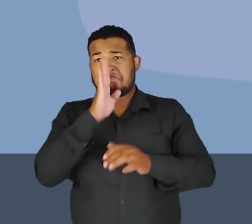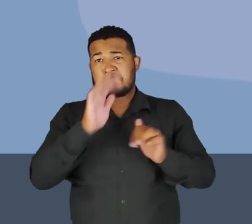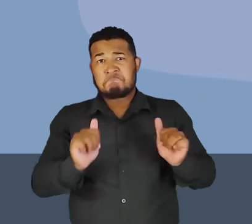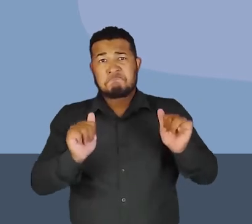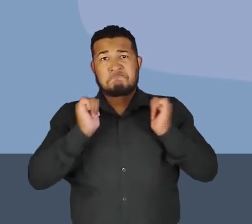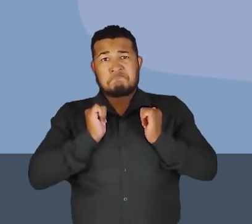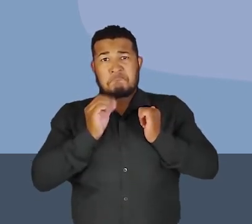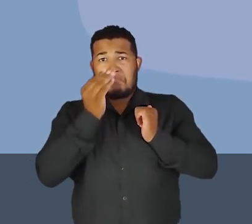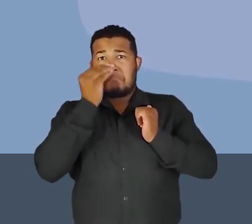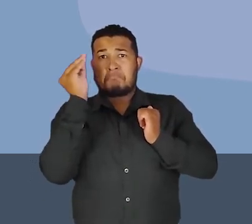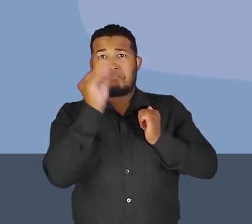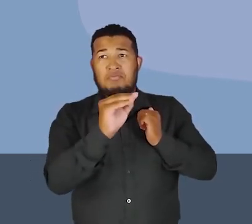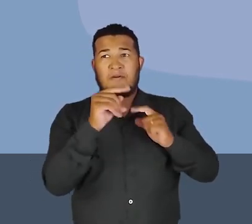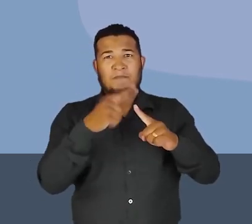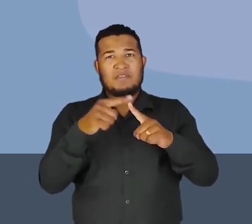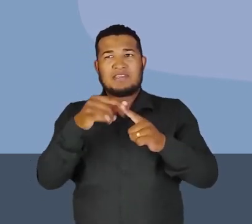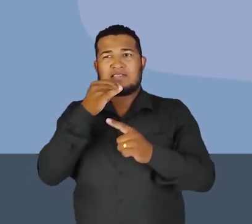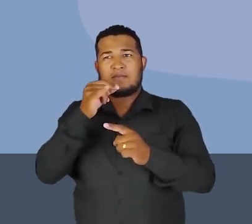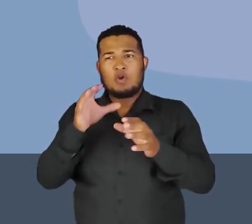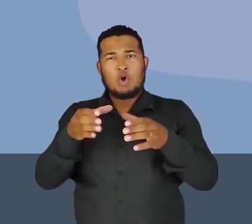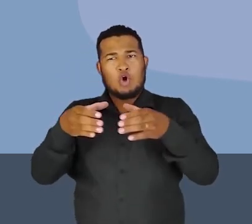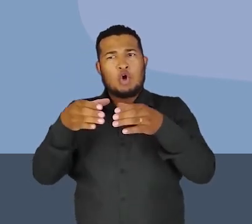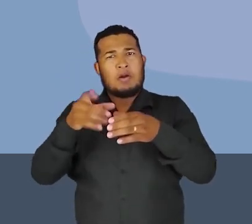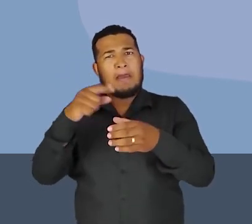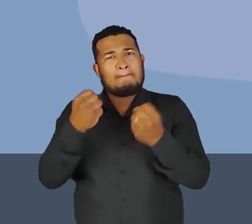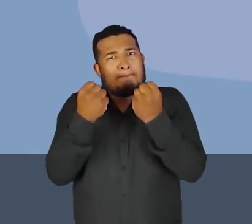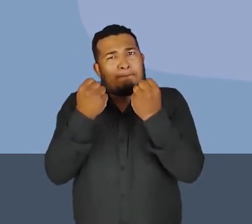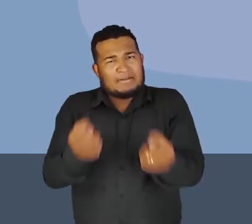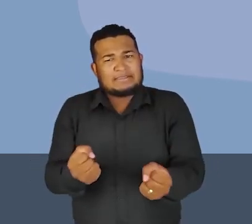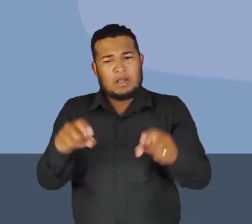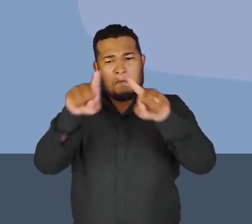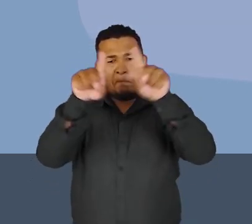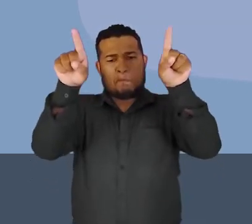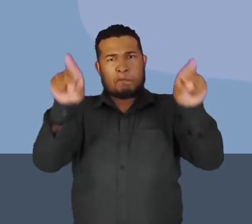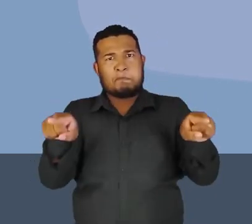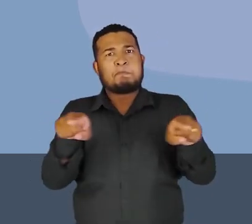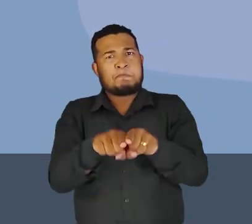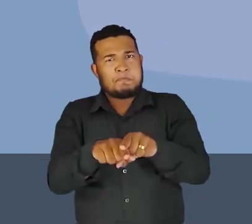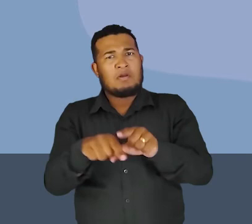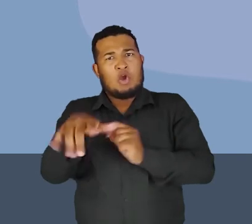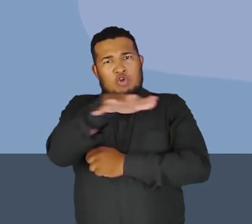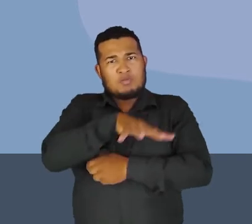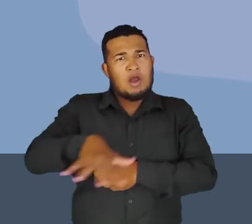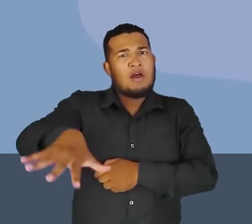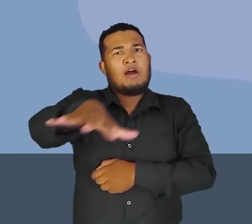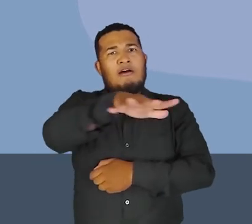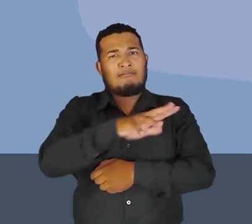isso. Porque um bloco é uma coisa pesada, né? Robusta e espaçosa, né?